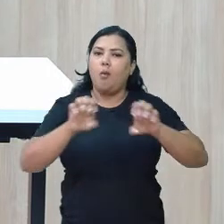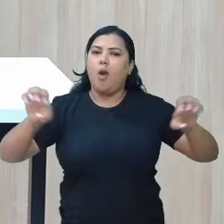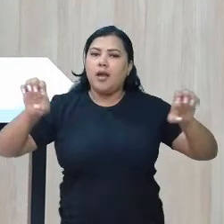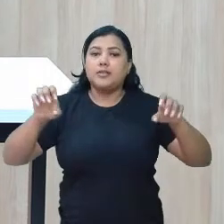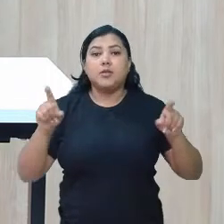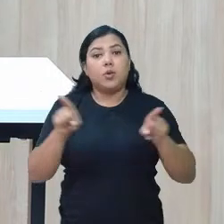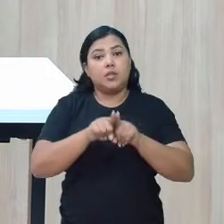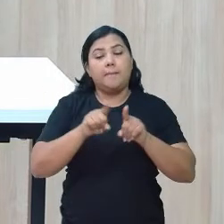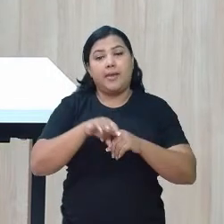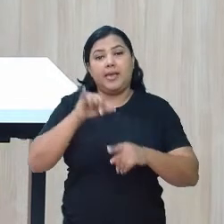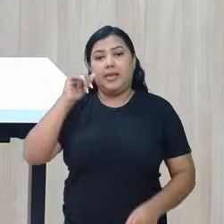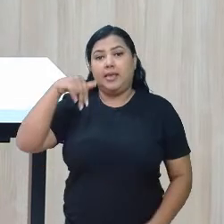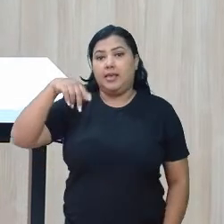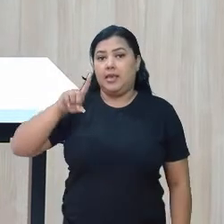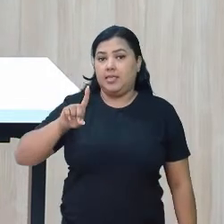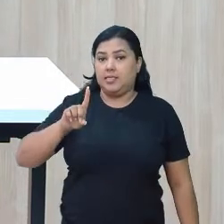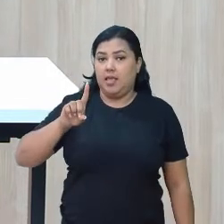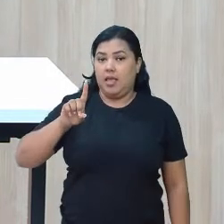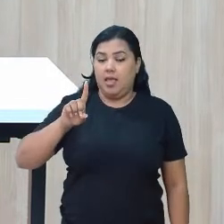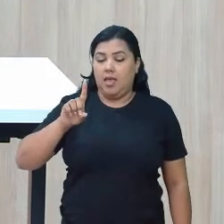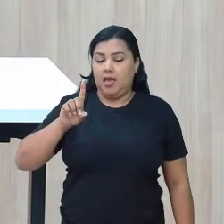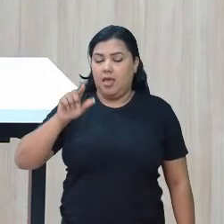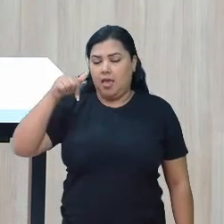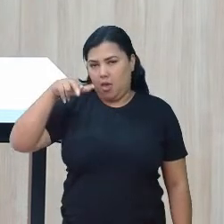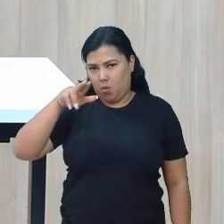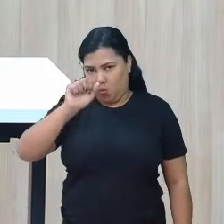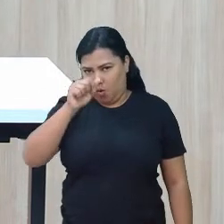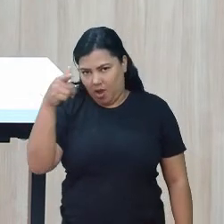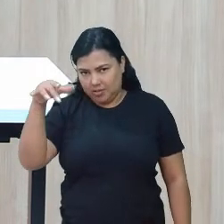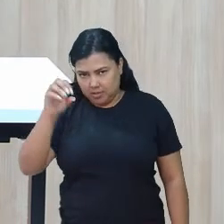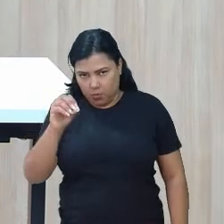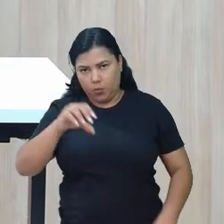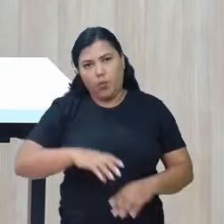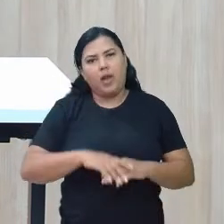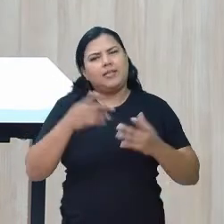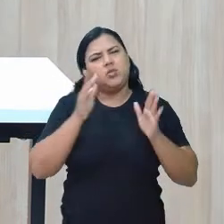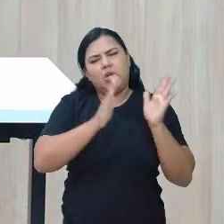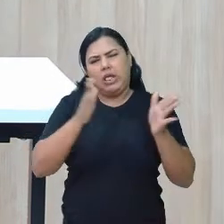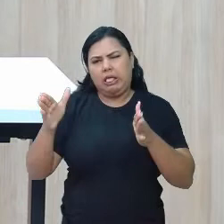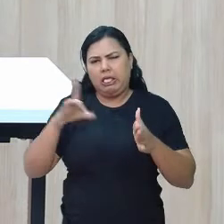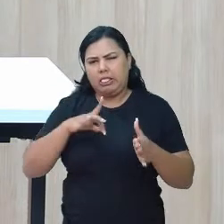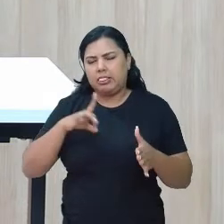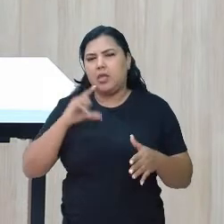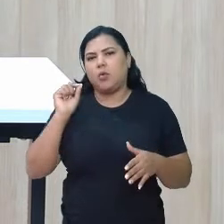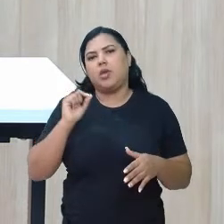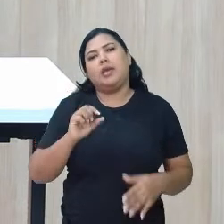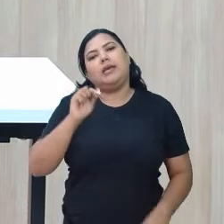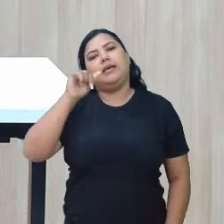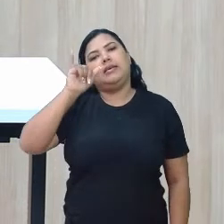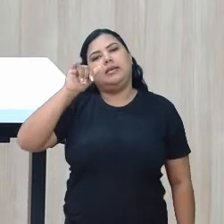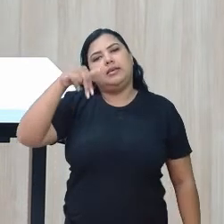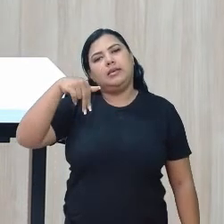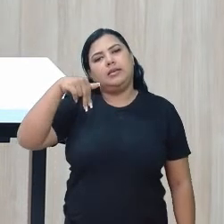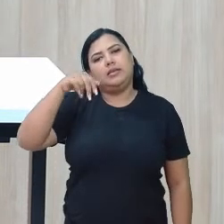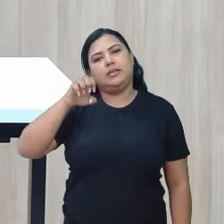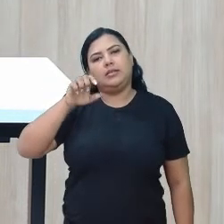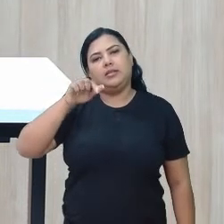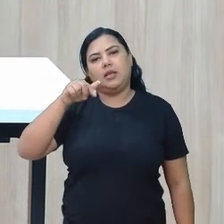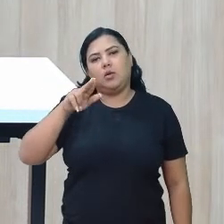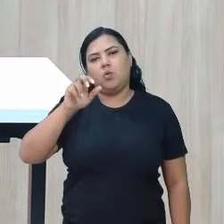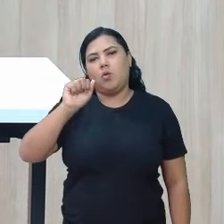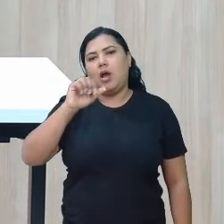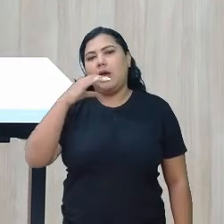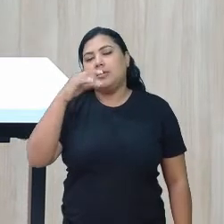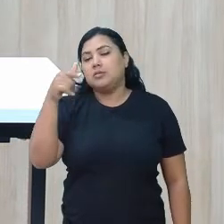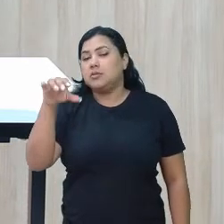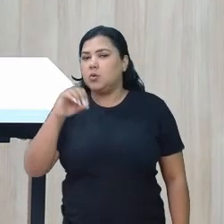e inequação. Na verdade, na sua trilha de ensino está inequação, mas a gente sempre resgata um pouco a ideia da equação para a